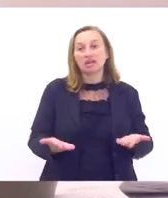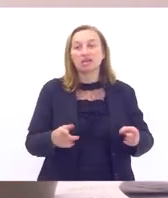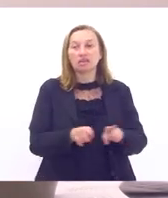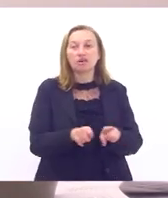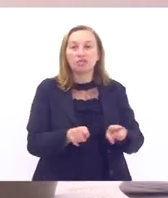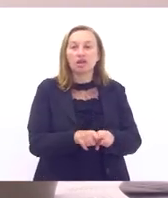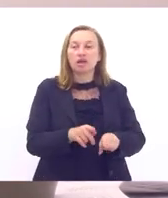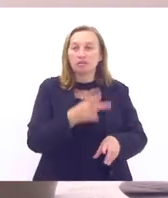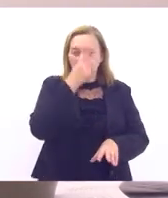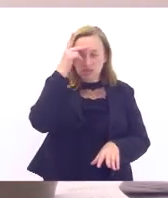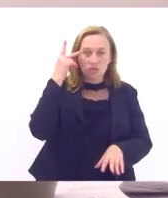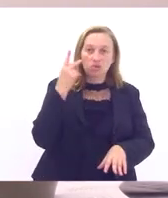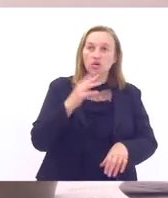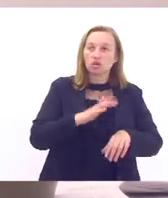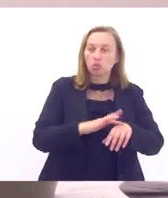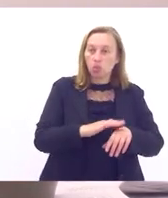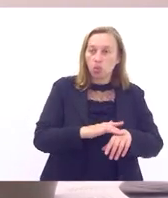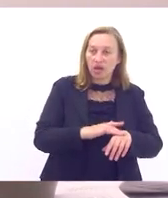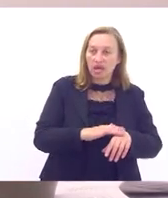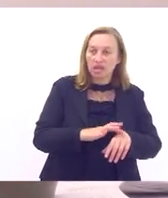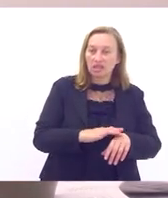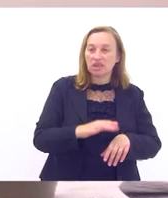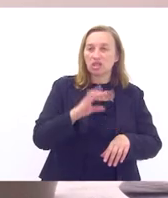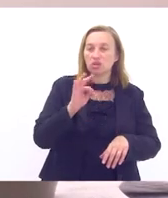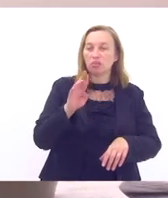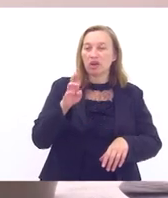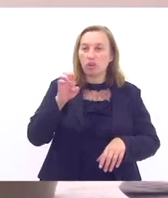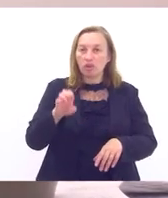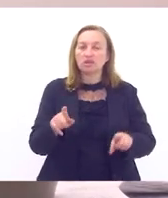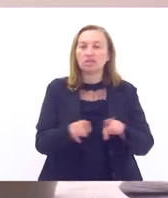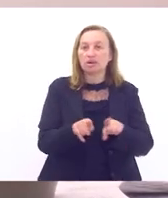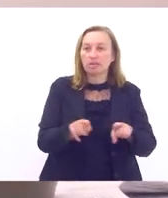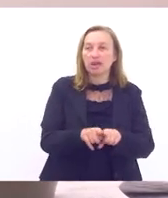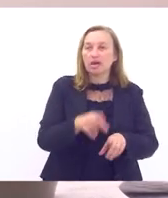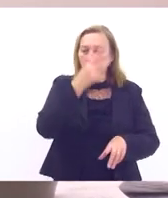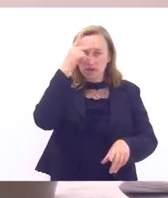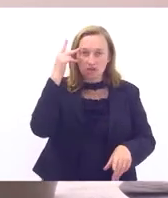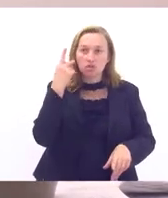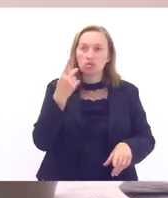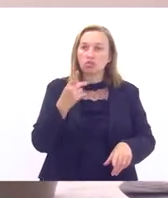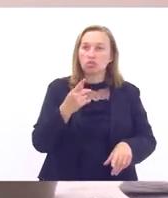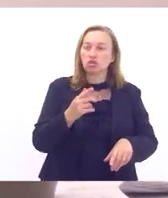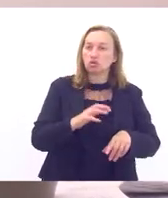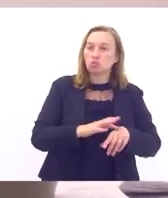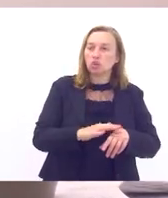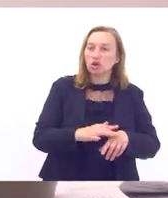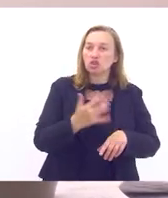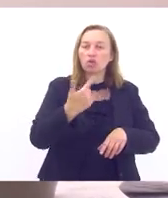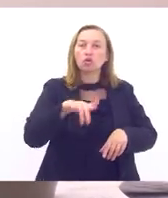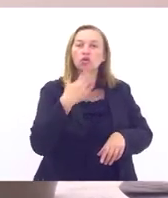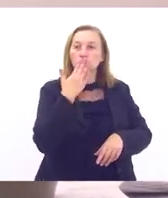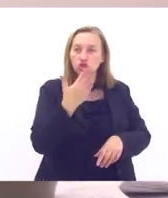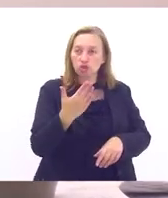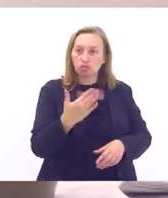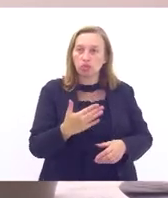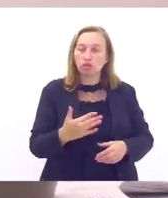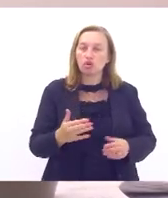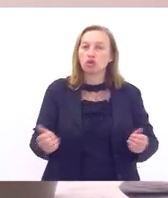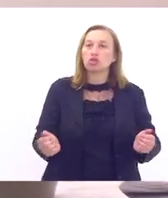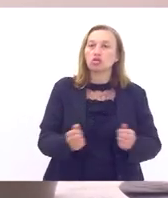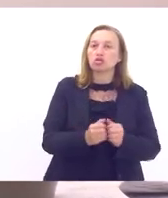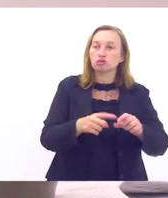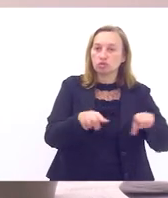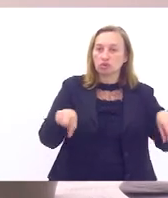no sanatório penal também pessoas não diagnosticadas com tuberculose, algo que ela sempre argumentou que seria um